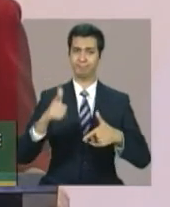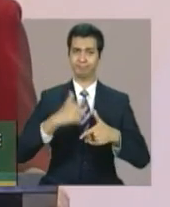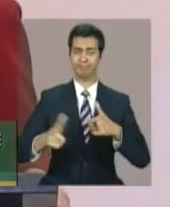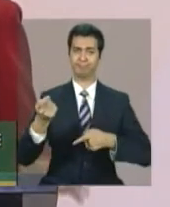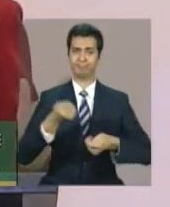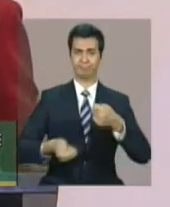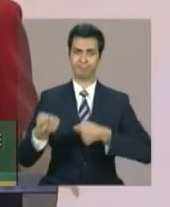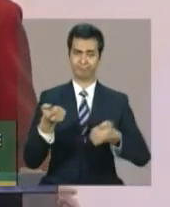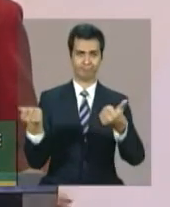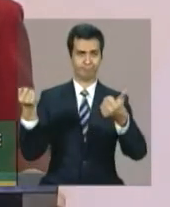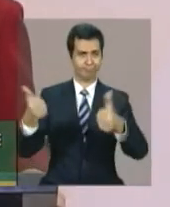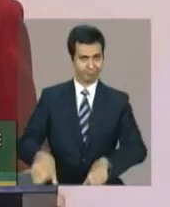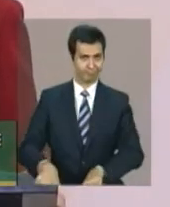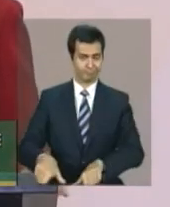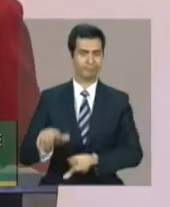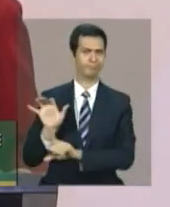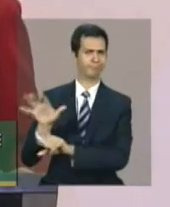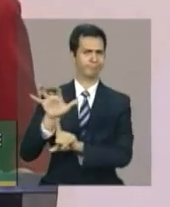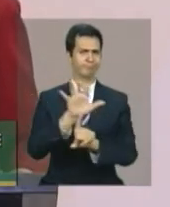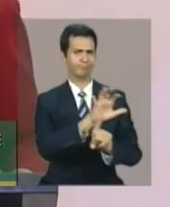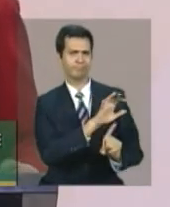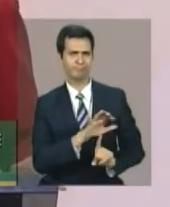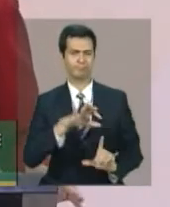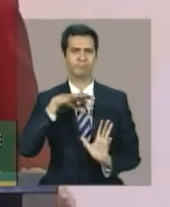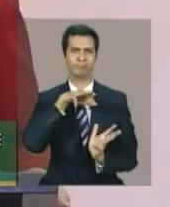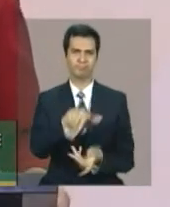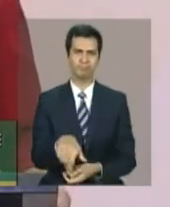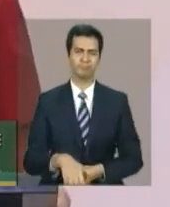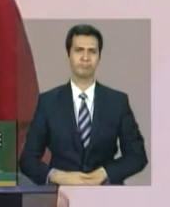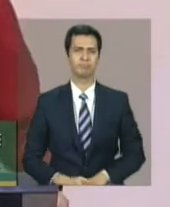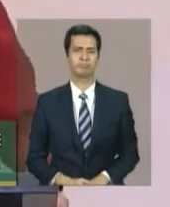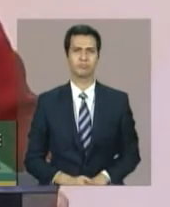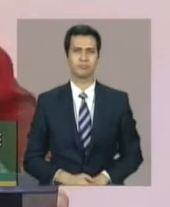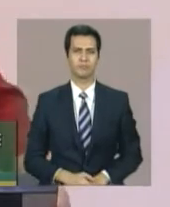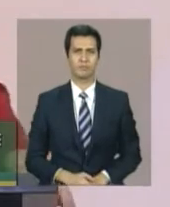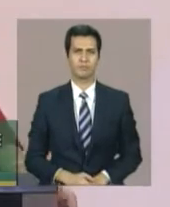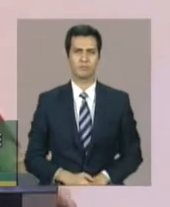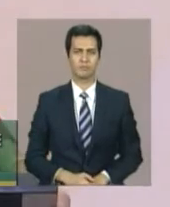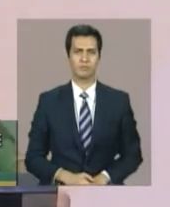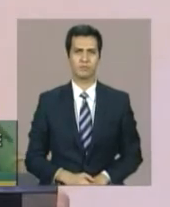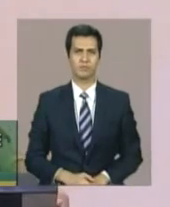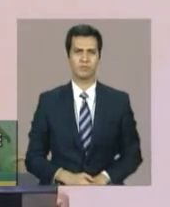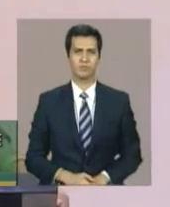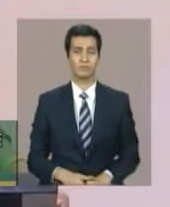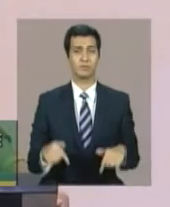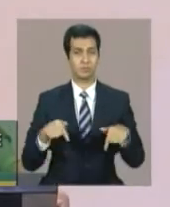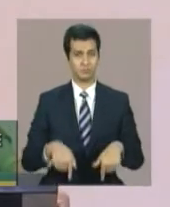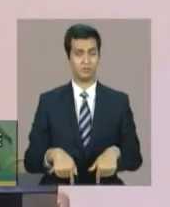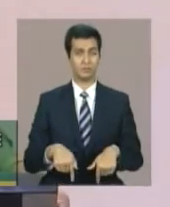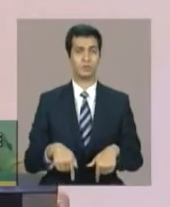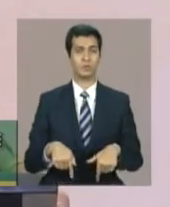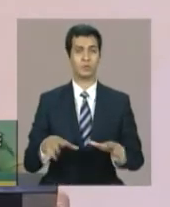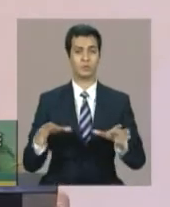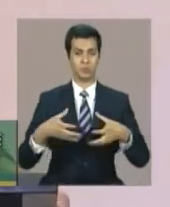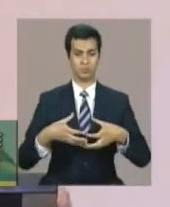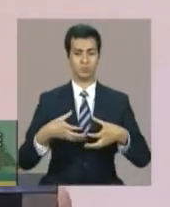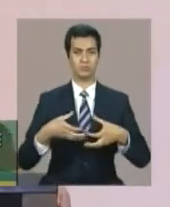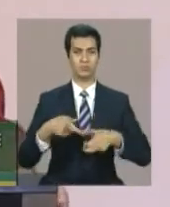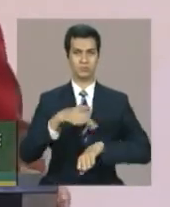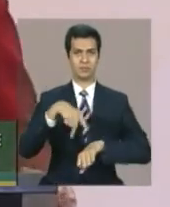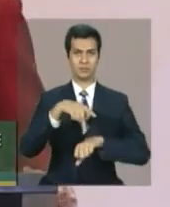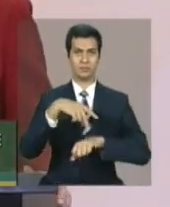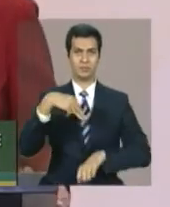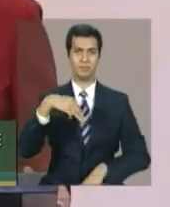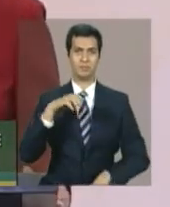no cenário internacional. No caso do Mercosul, acho que eu gostaria de